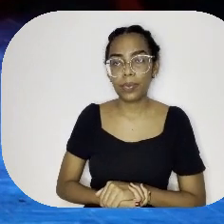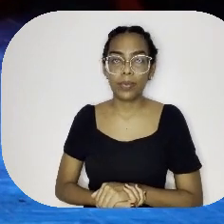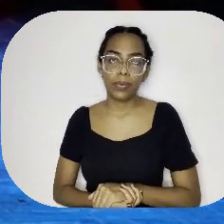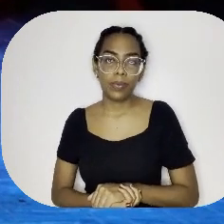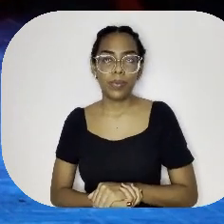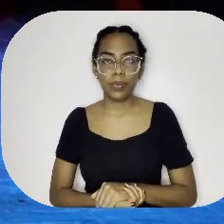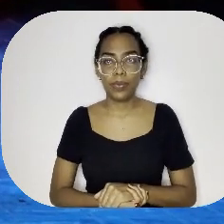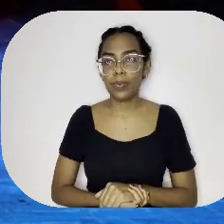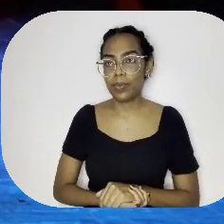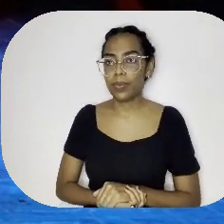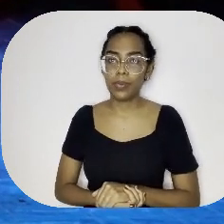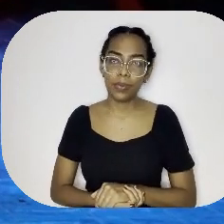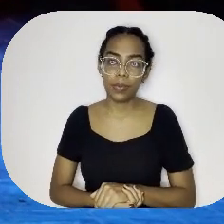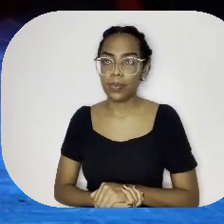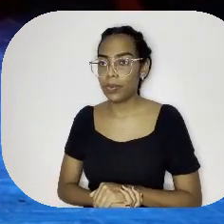Muito obrigado.